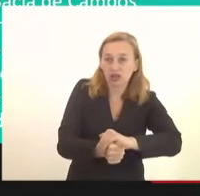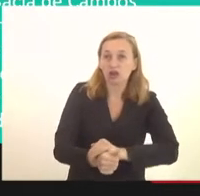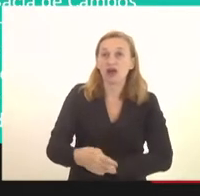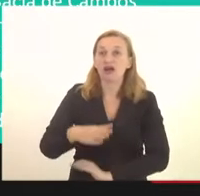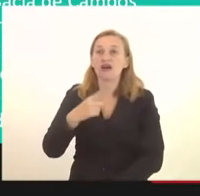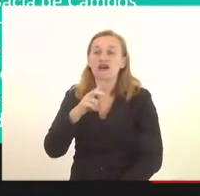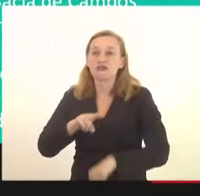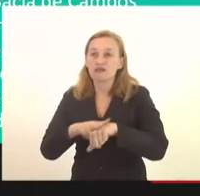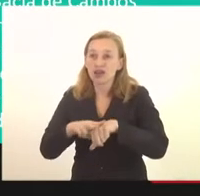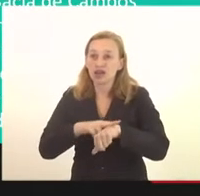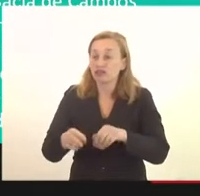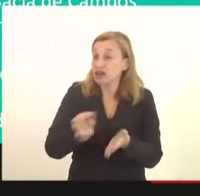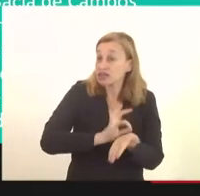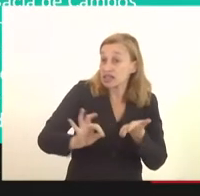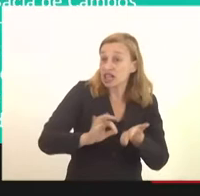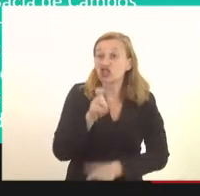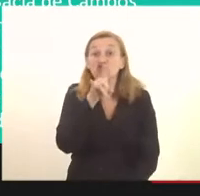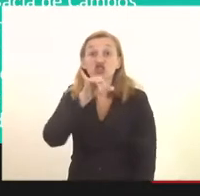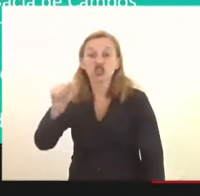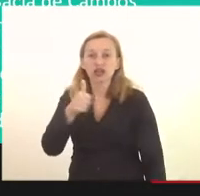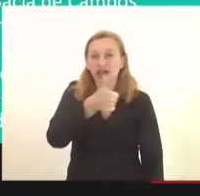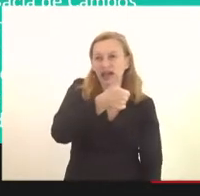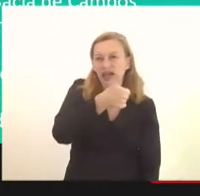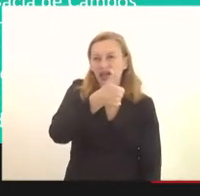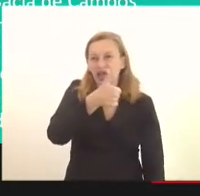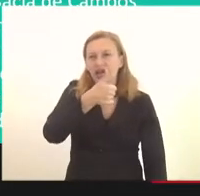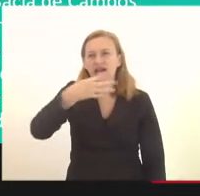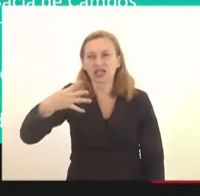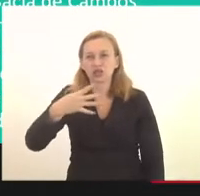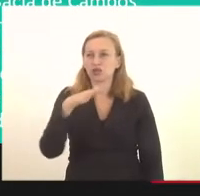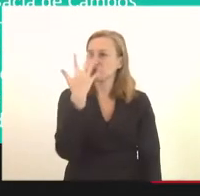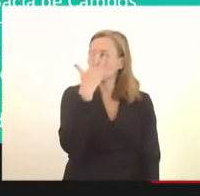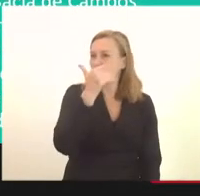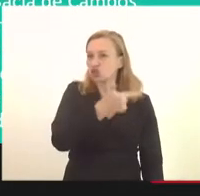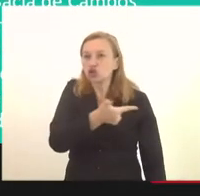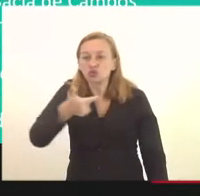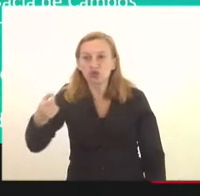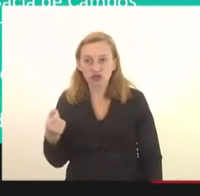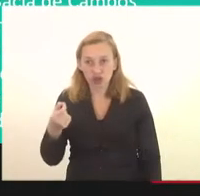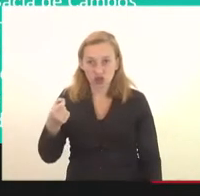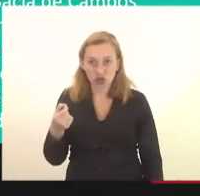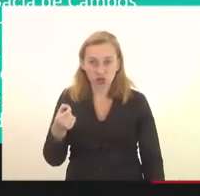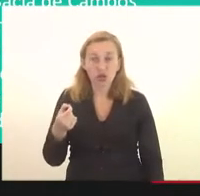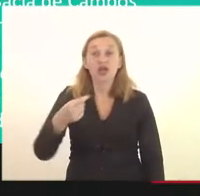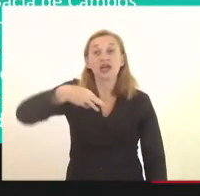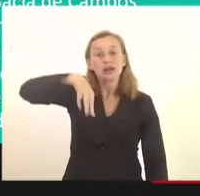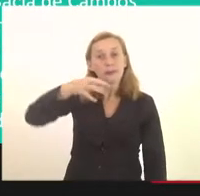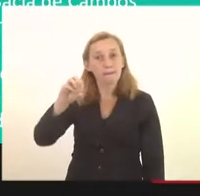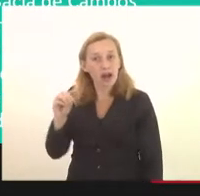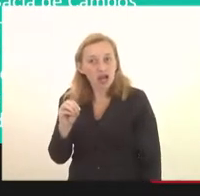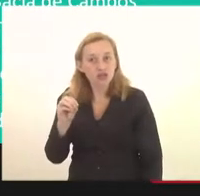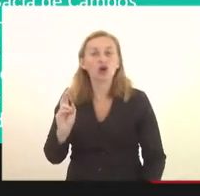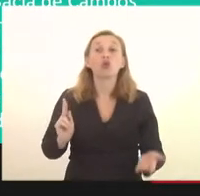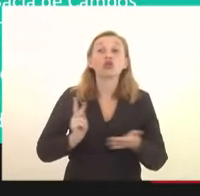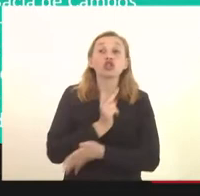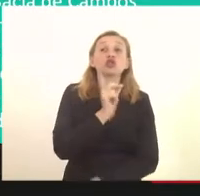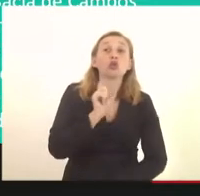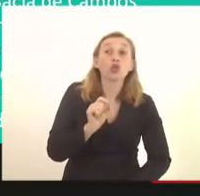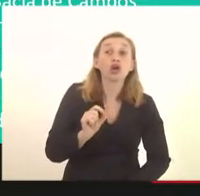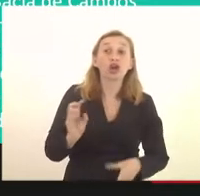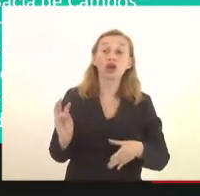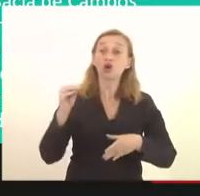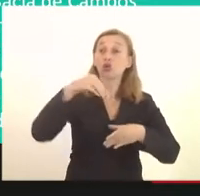exemplo, foram assinados no dia 14 de fevereiro de 2020. Em março, aconteceu aí a